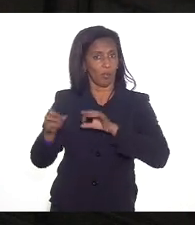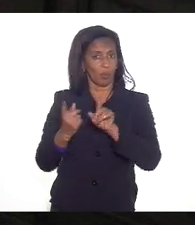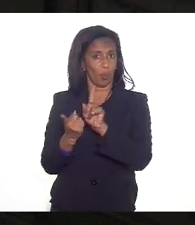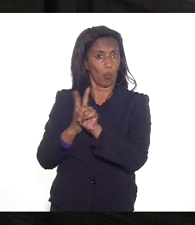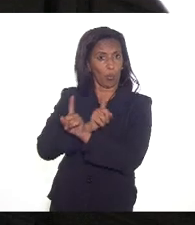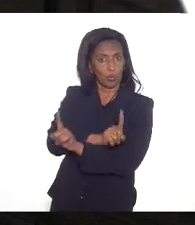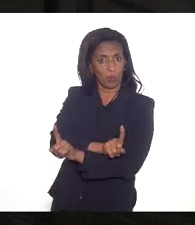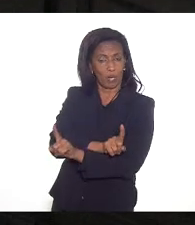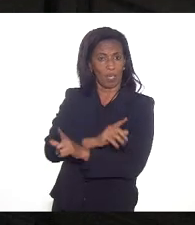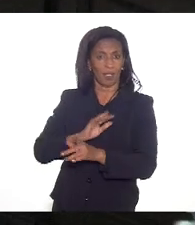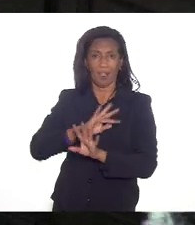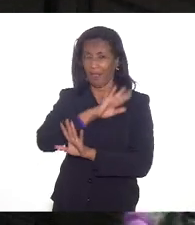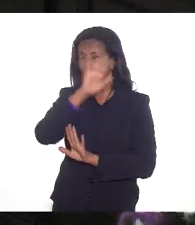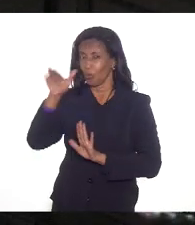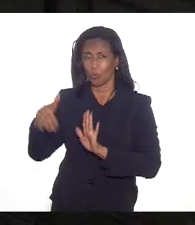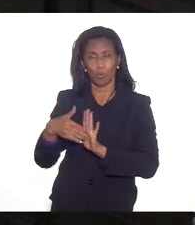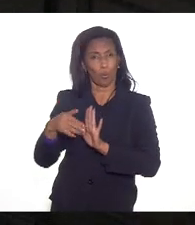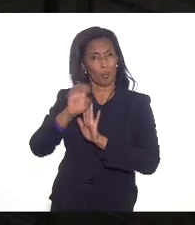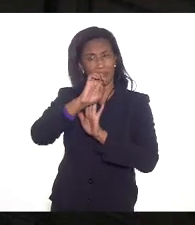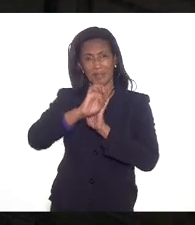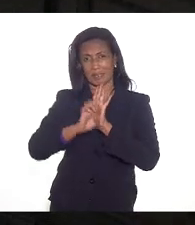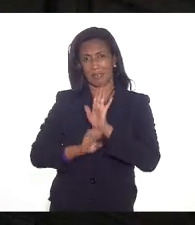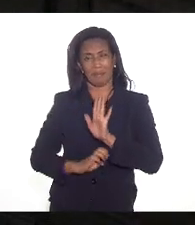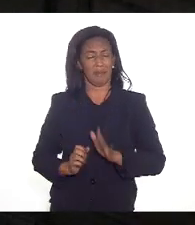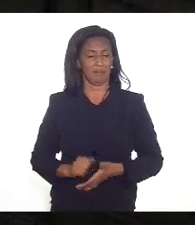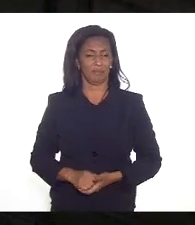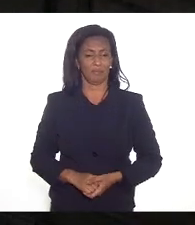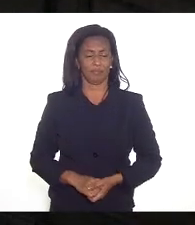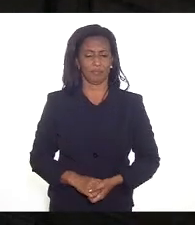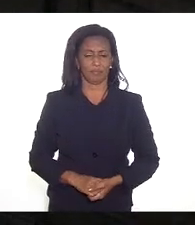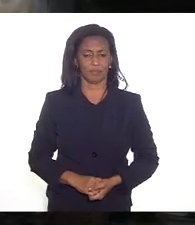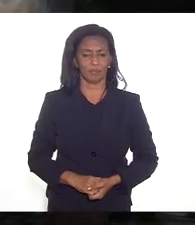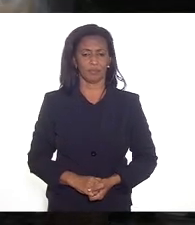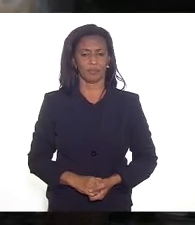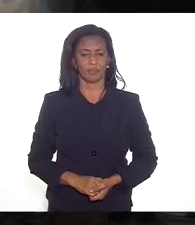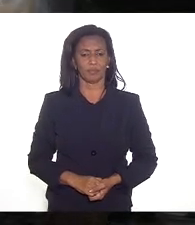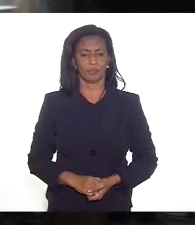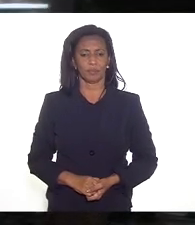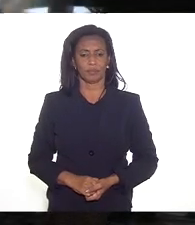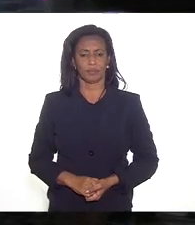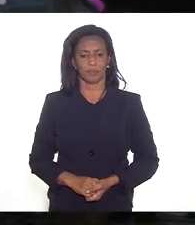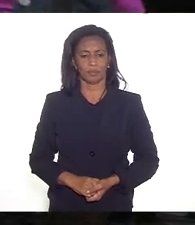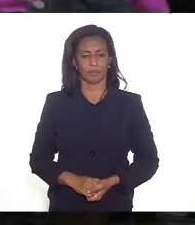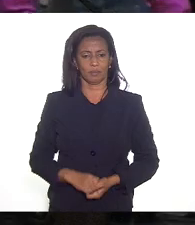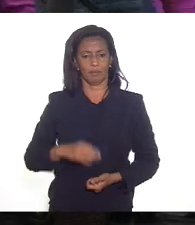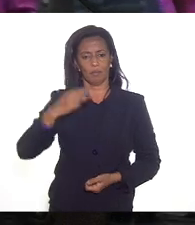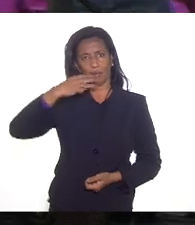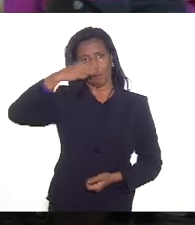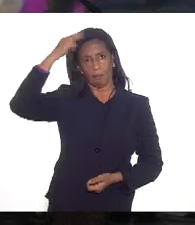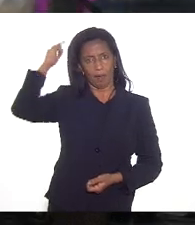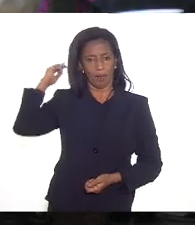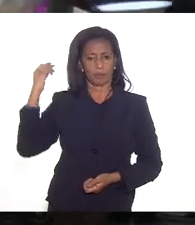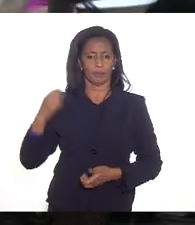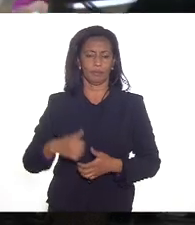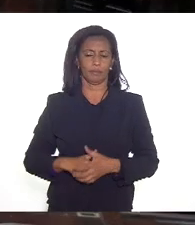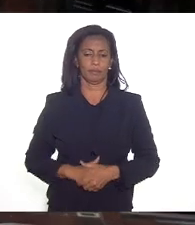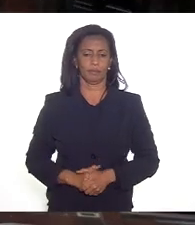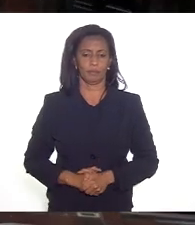contrário a todas as emendas e o resultado Márcio